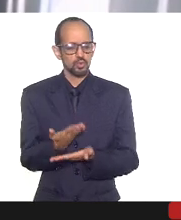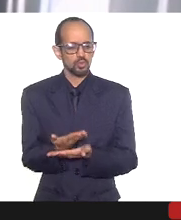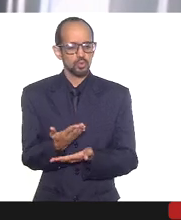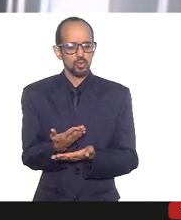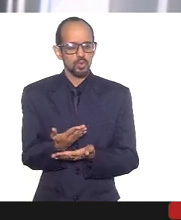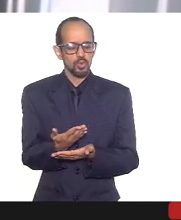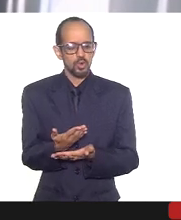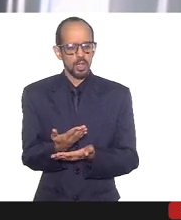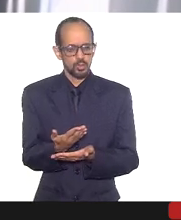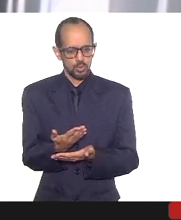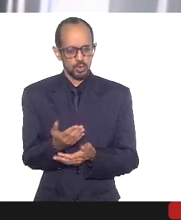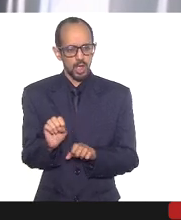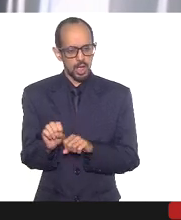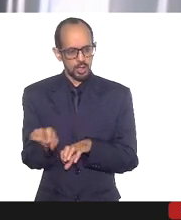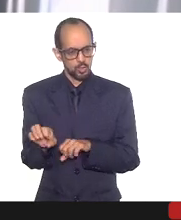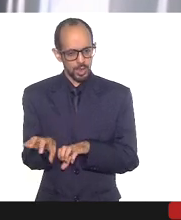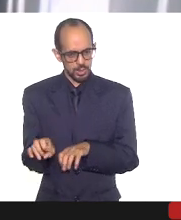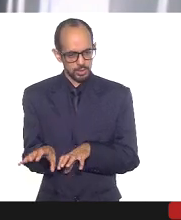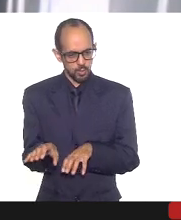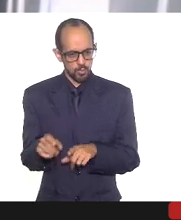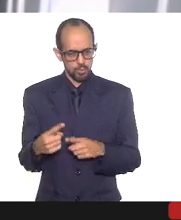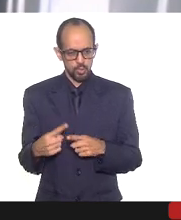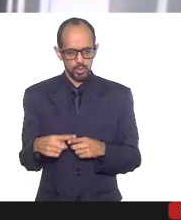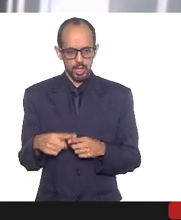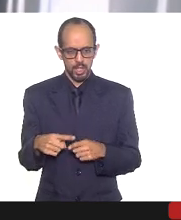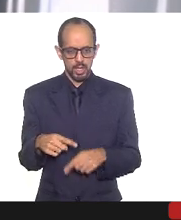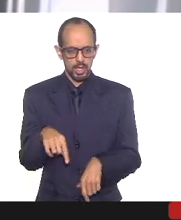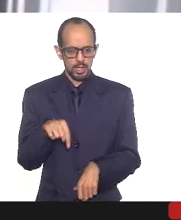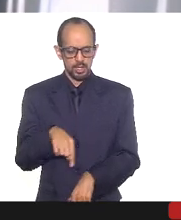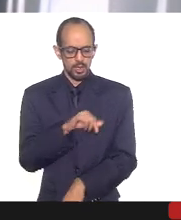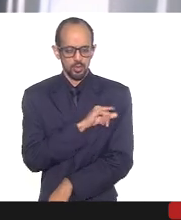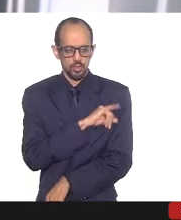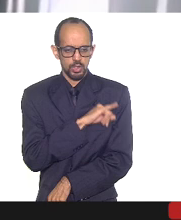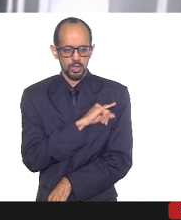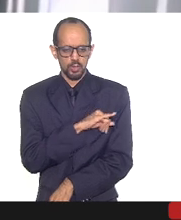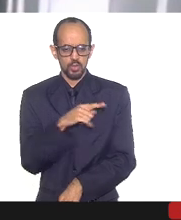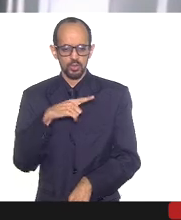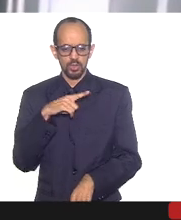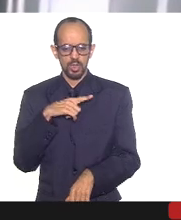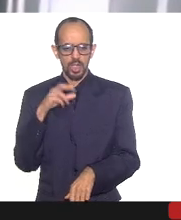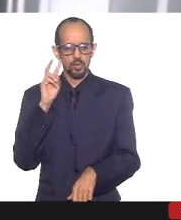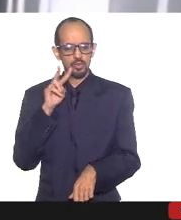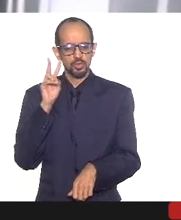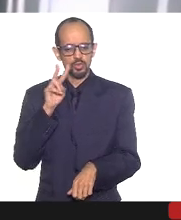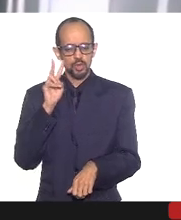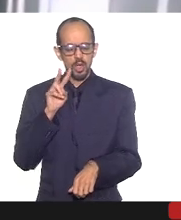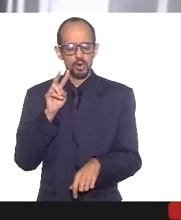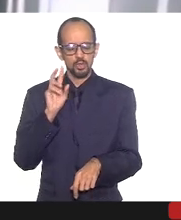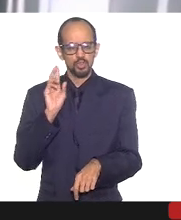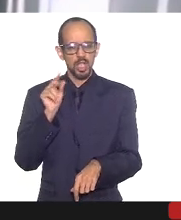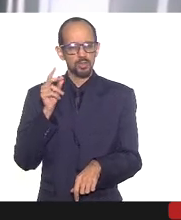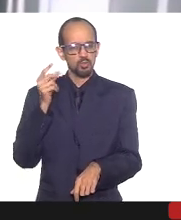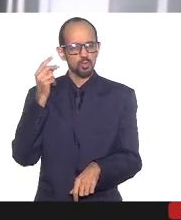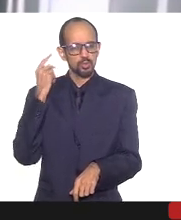também, porque o Rio de Janeiro tem um histórico, né, e nós aqui sabemos disso, o Conde sabe muito bem disso, tem um